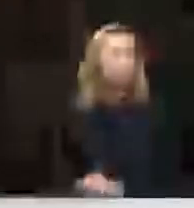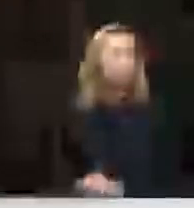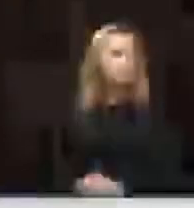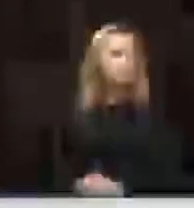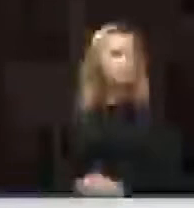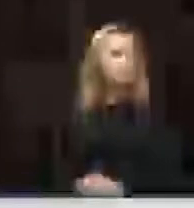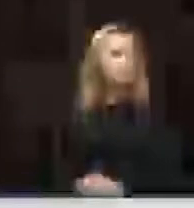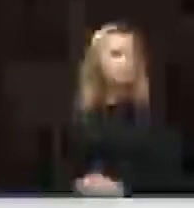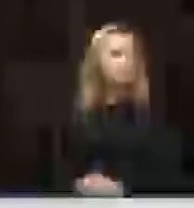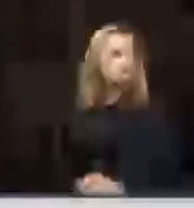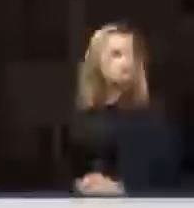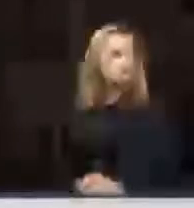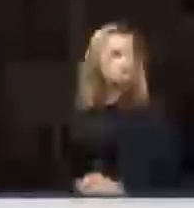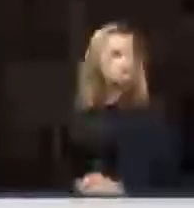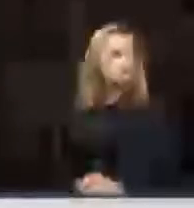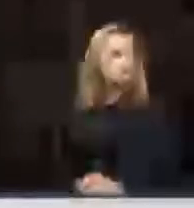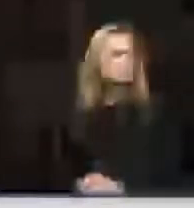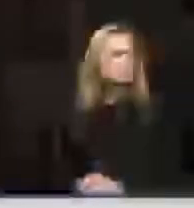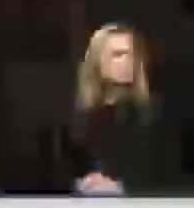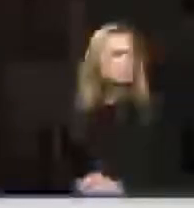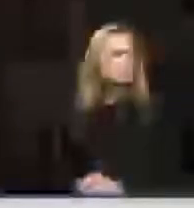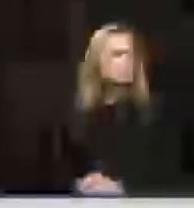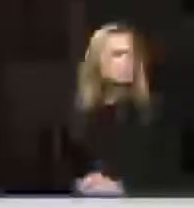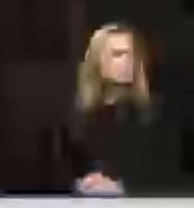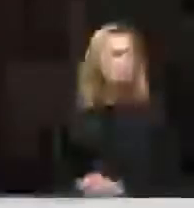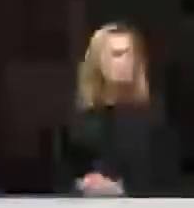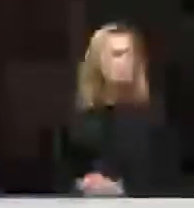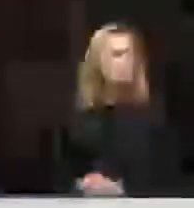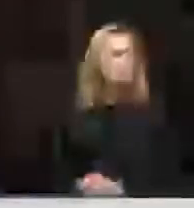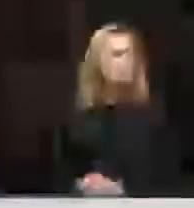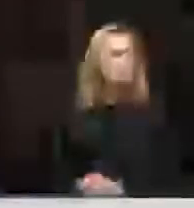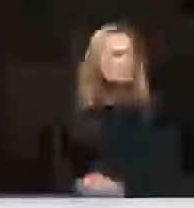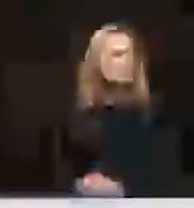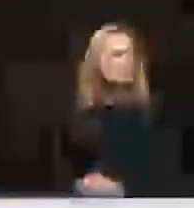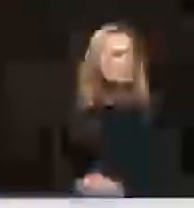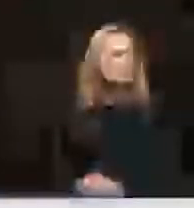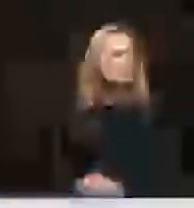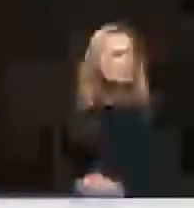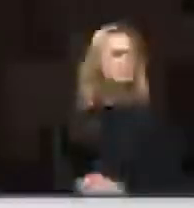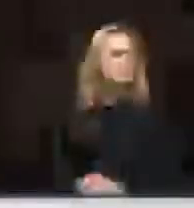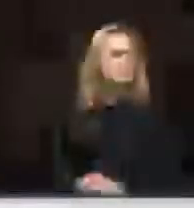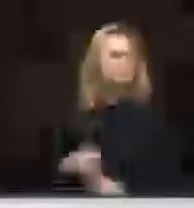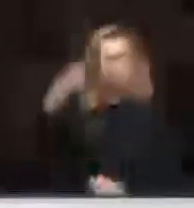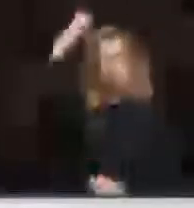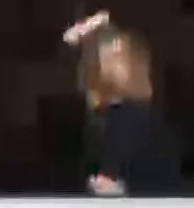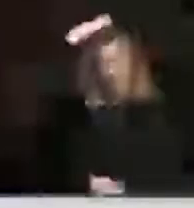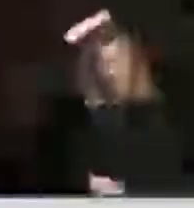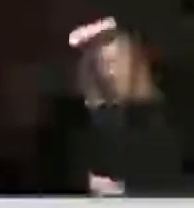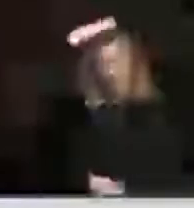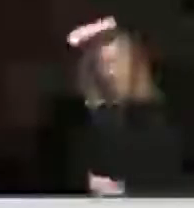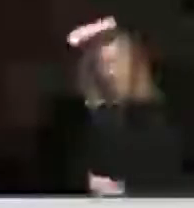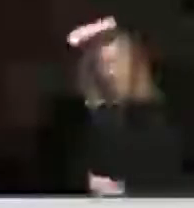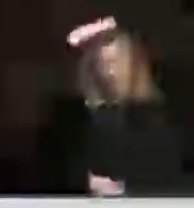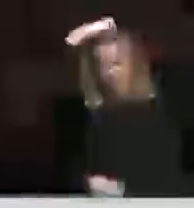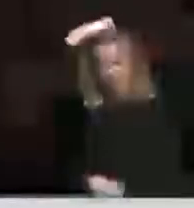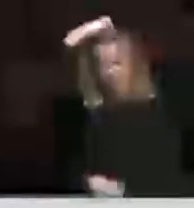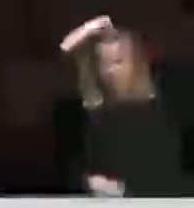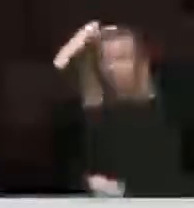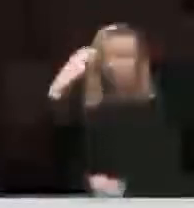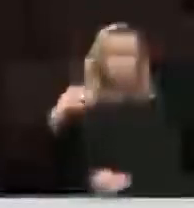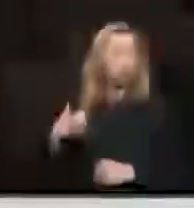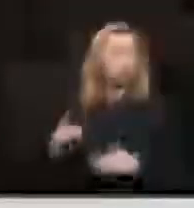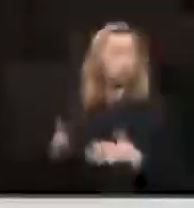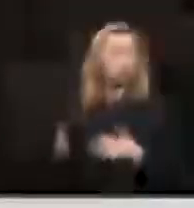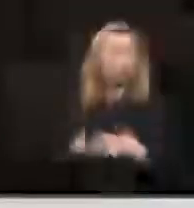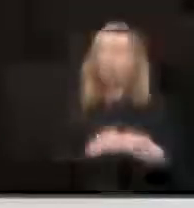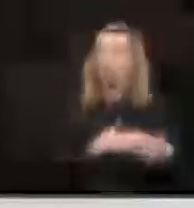que seja acusado de uma prática criminosa, também não estabelece o devido processo legal,